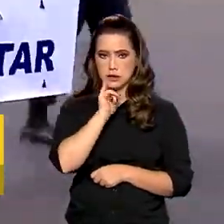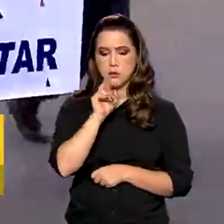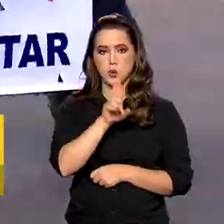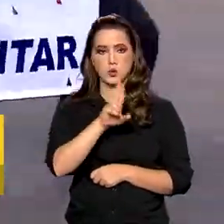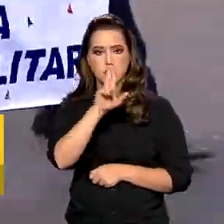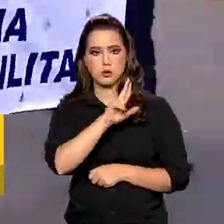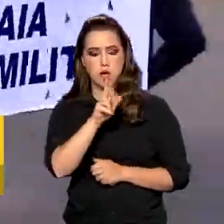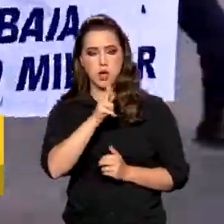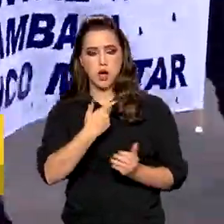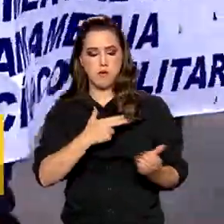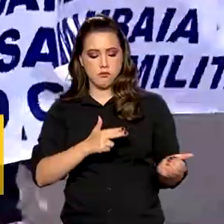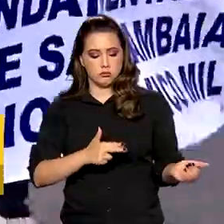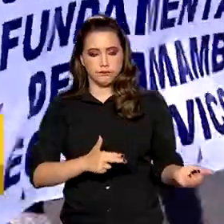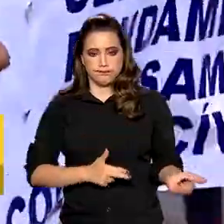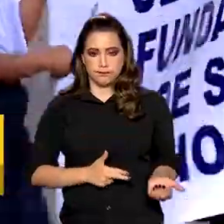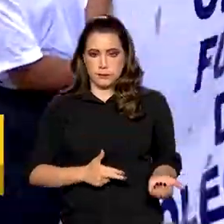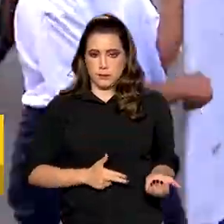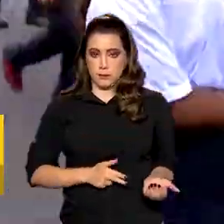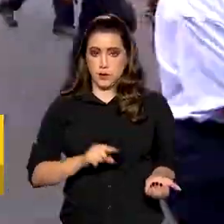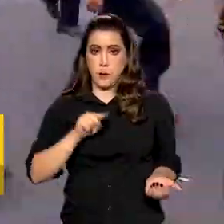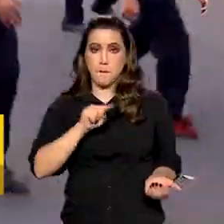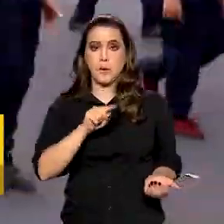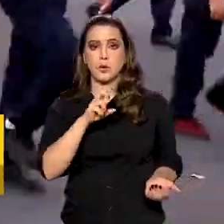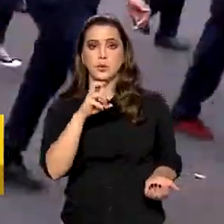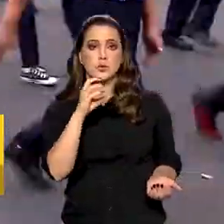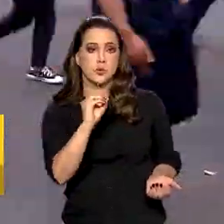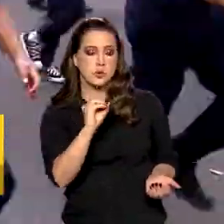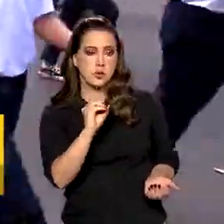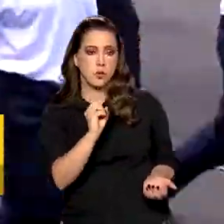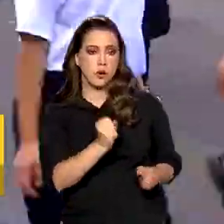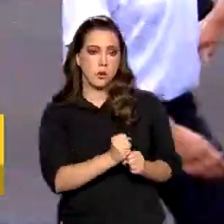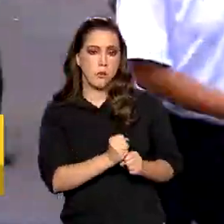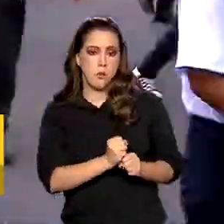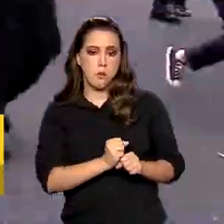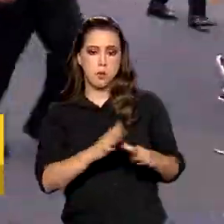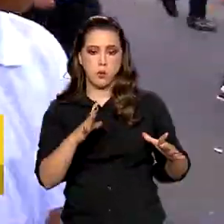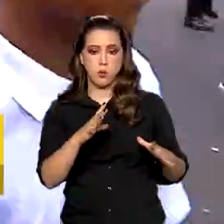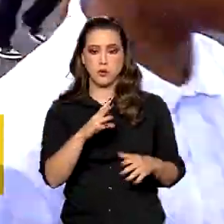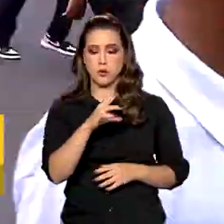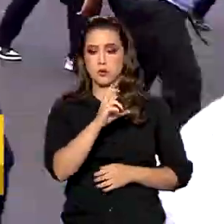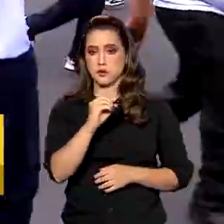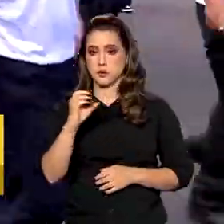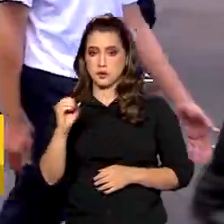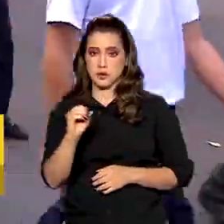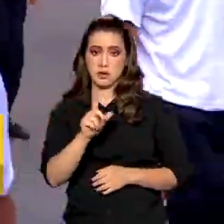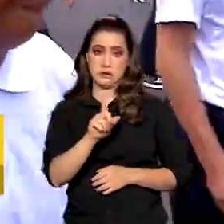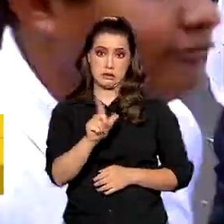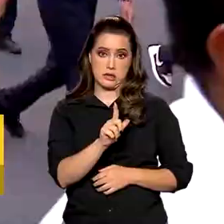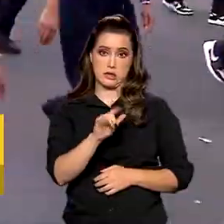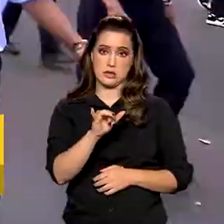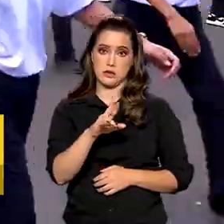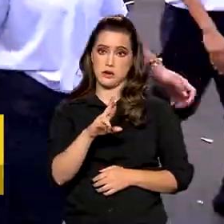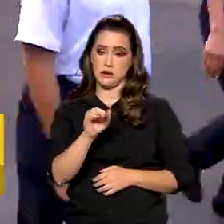armamento uma metralhadora .50 e bombas de 500 libras. E eles faziam ataques a alvos